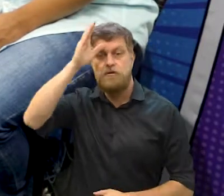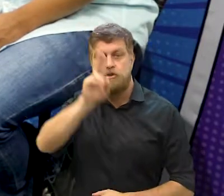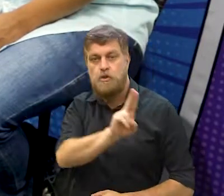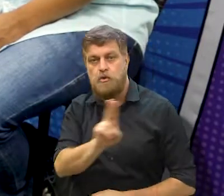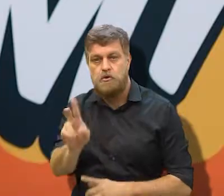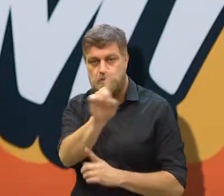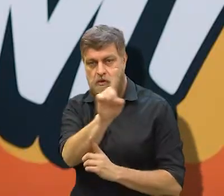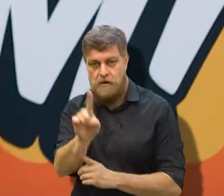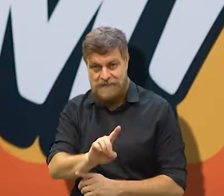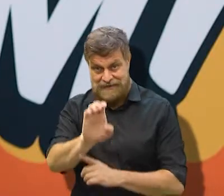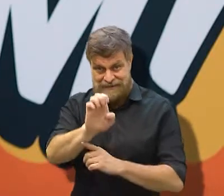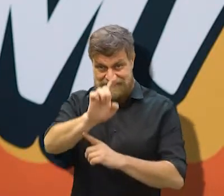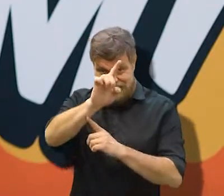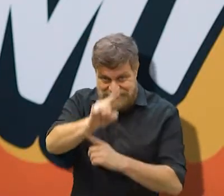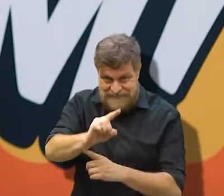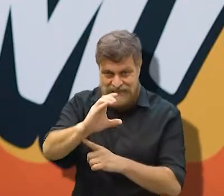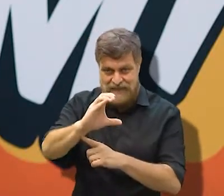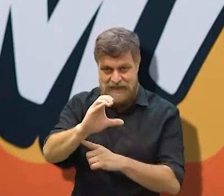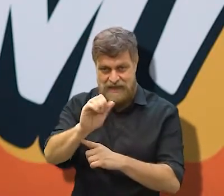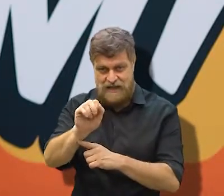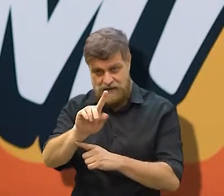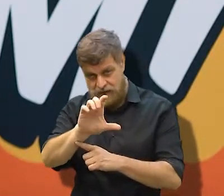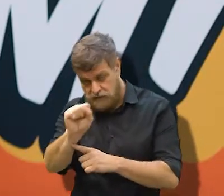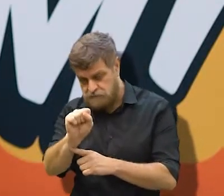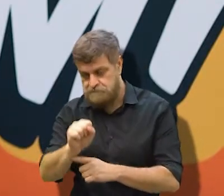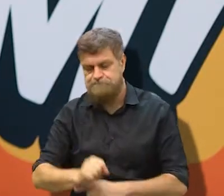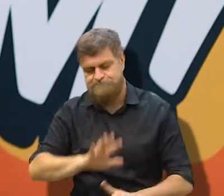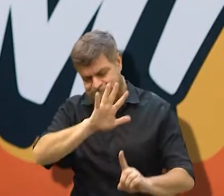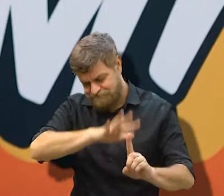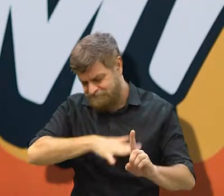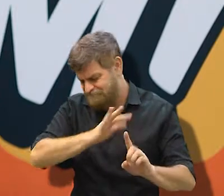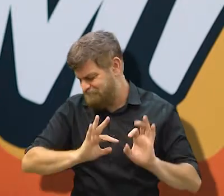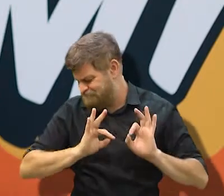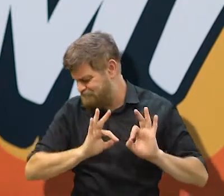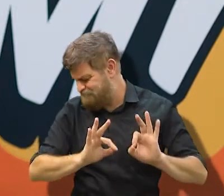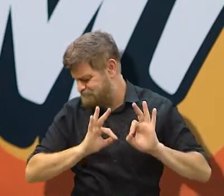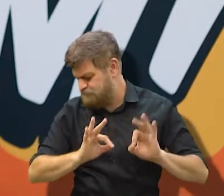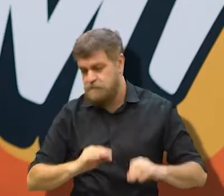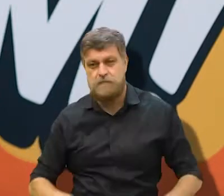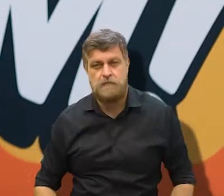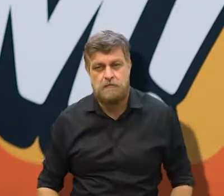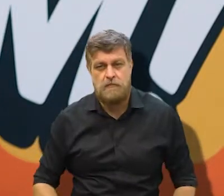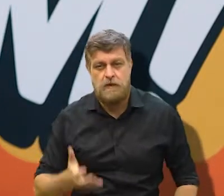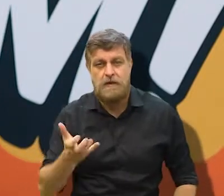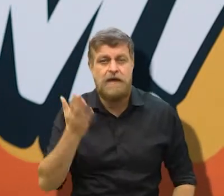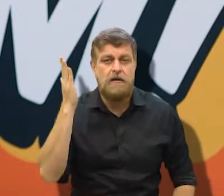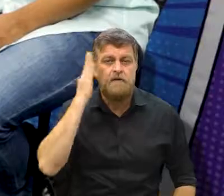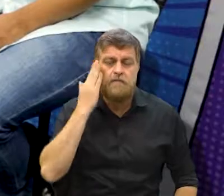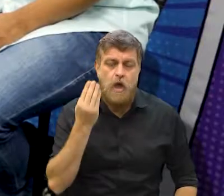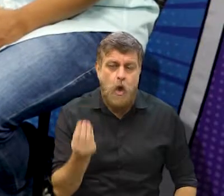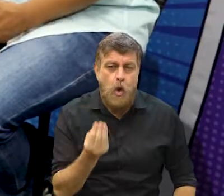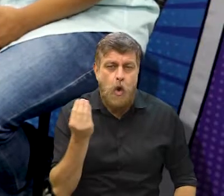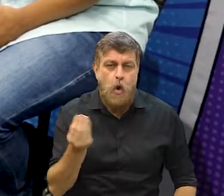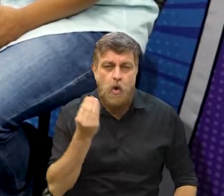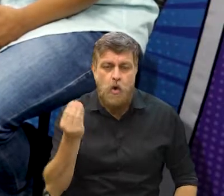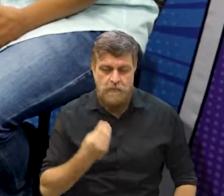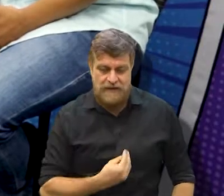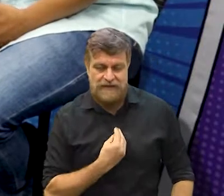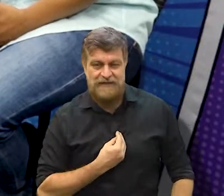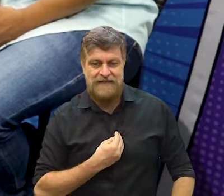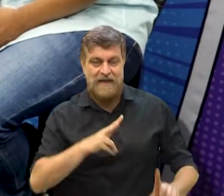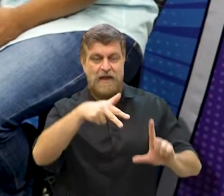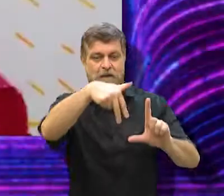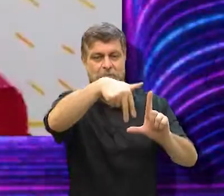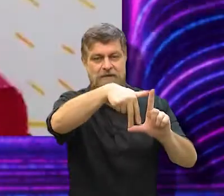Zé Carlos. Bela homenagem, Gabriel, parabéns. Sensacional. Agora eu quero saber um pouquinho da jornada desse herói,